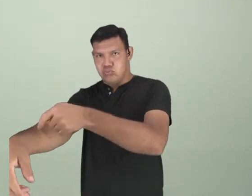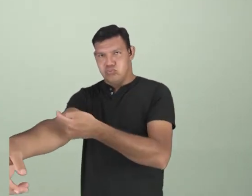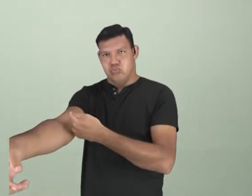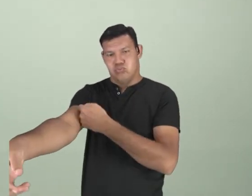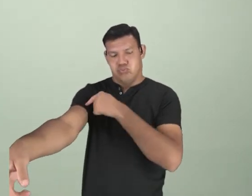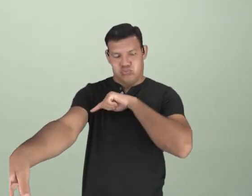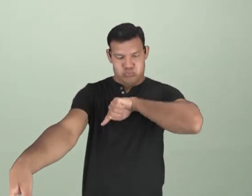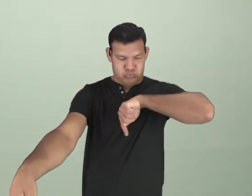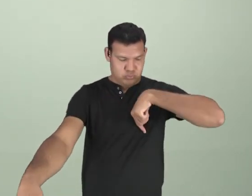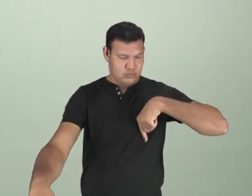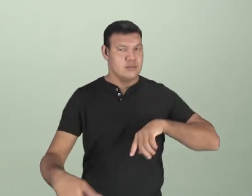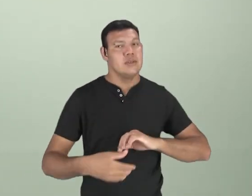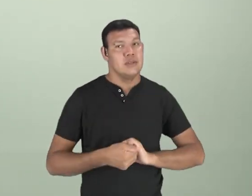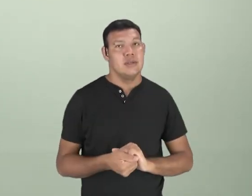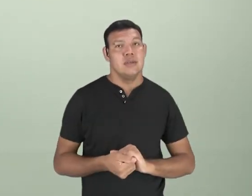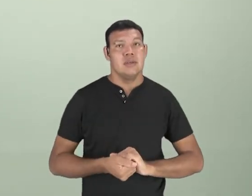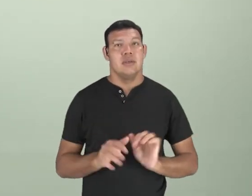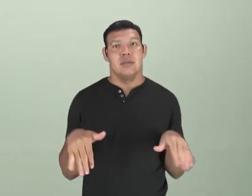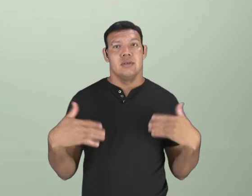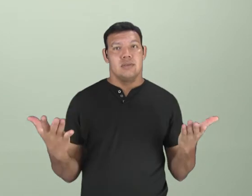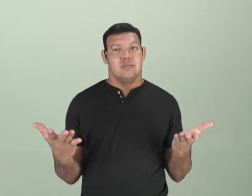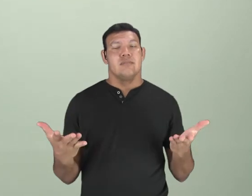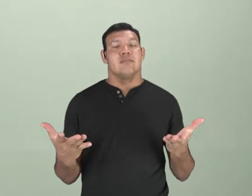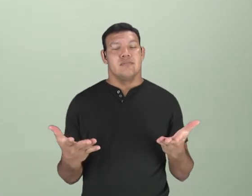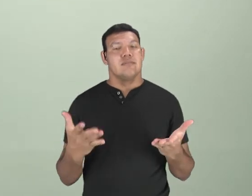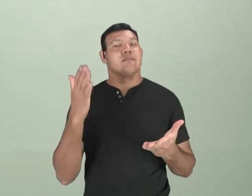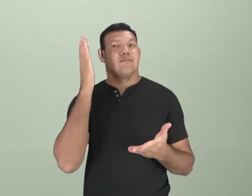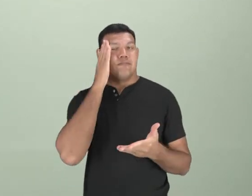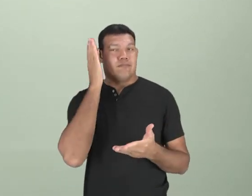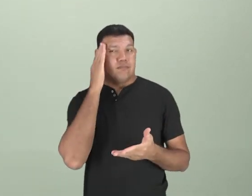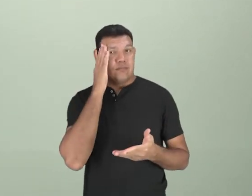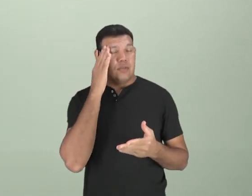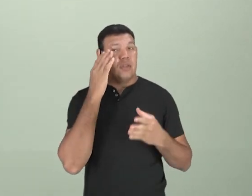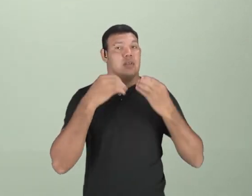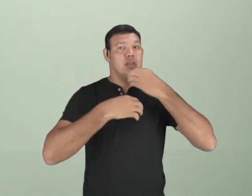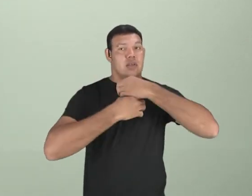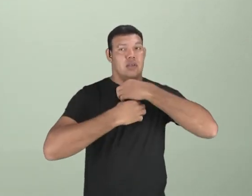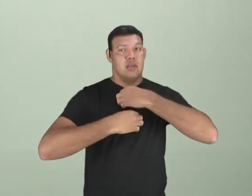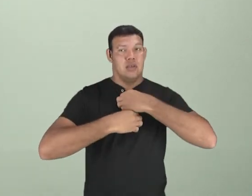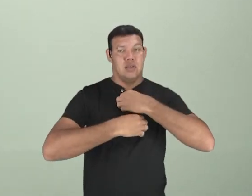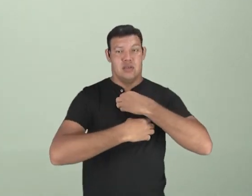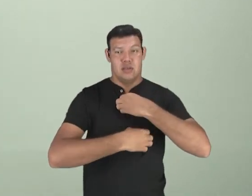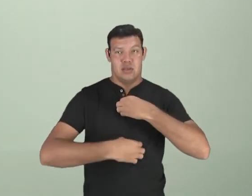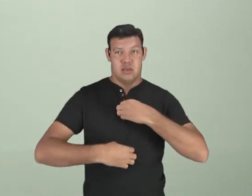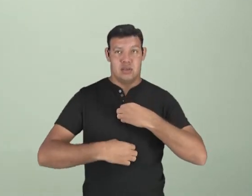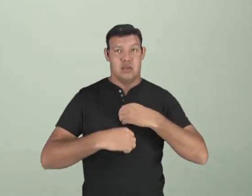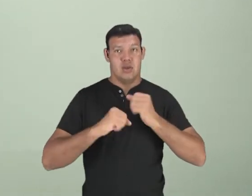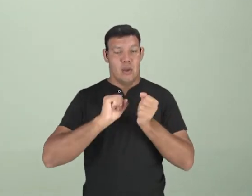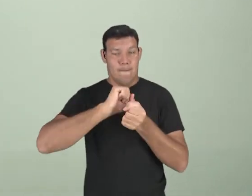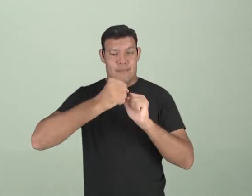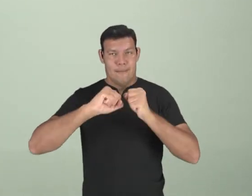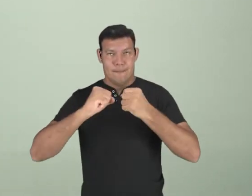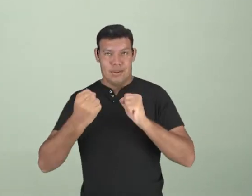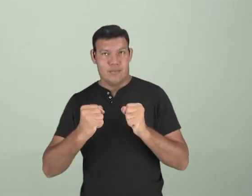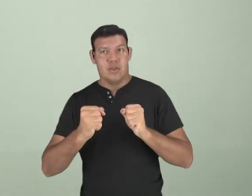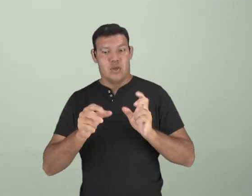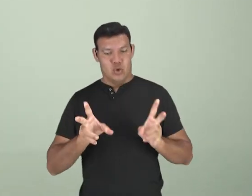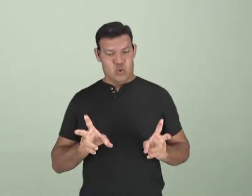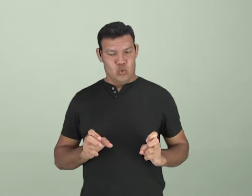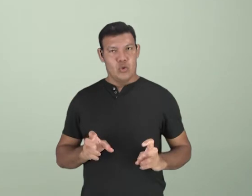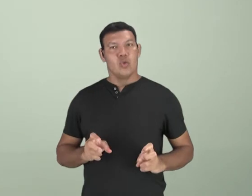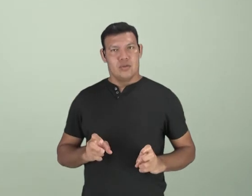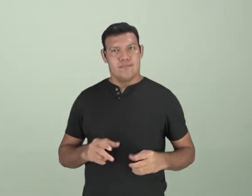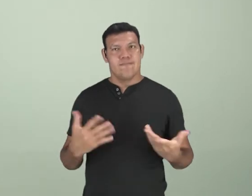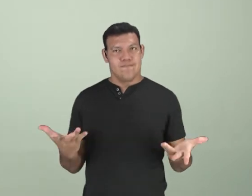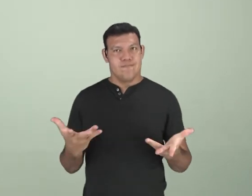coração, que é esse órgão muscular, tá? Então é importante que vocês entendam, o sistema digestivo, ele faz o papel da quebra e absorção de nutrientes